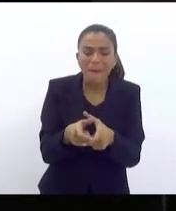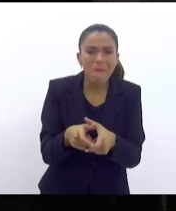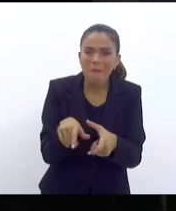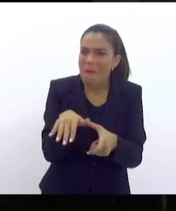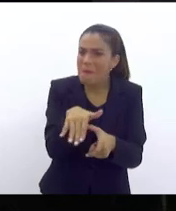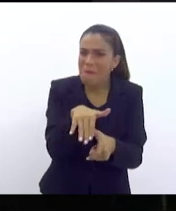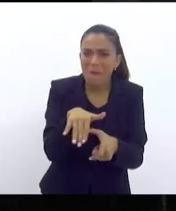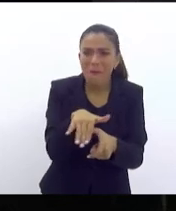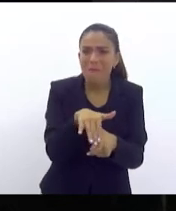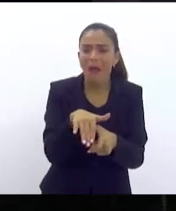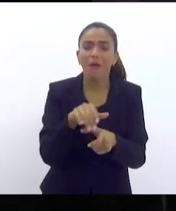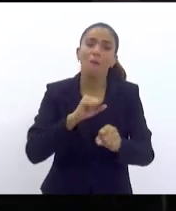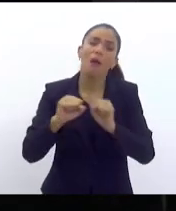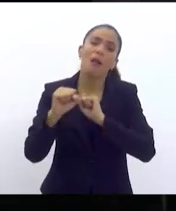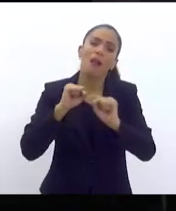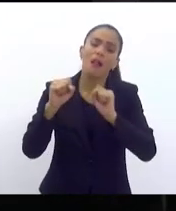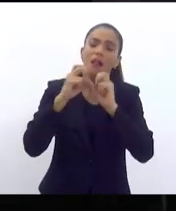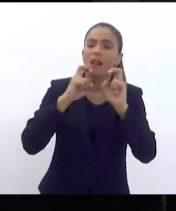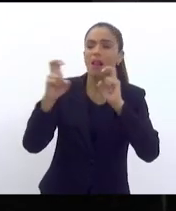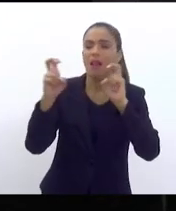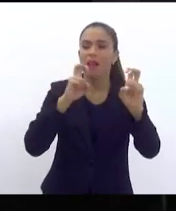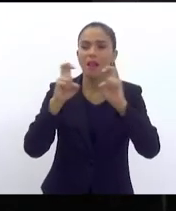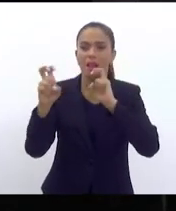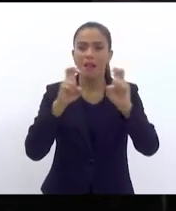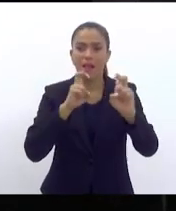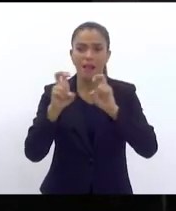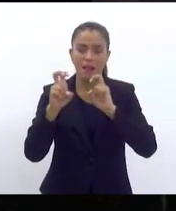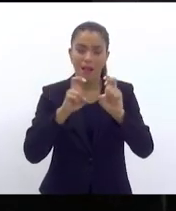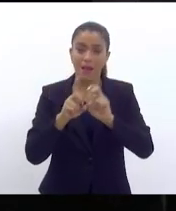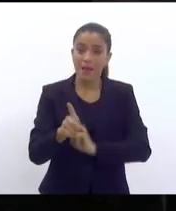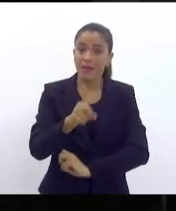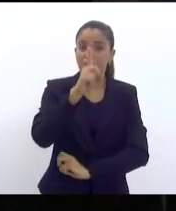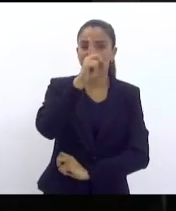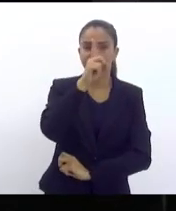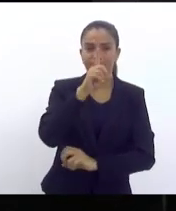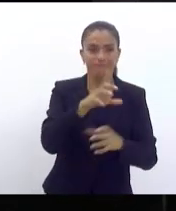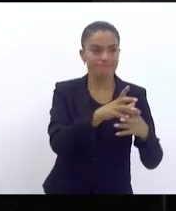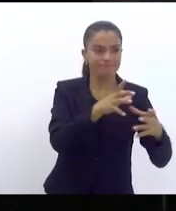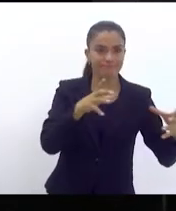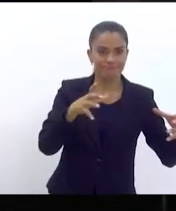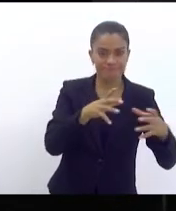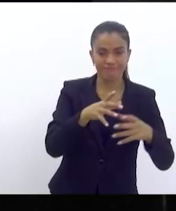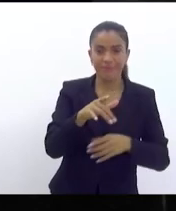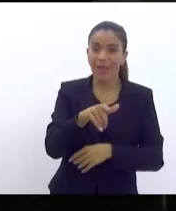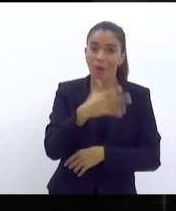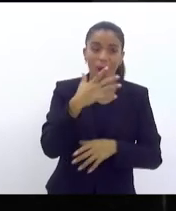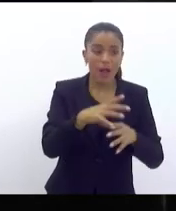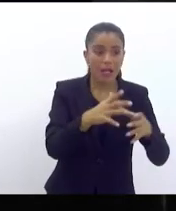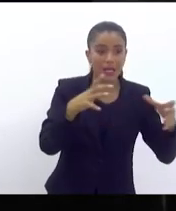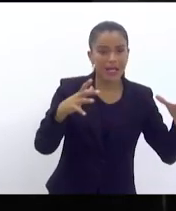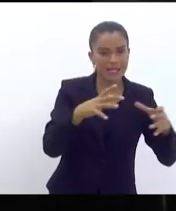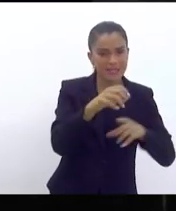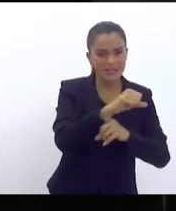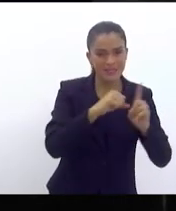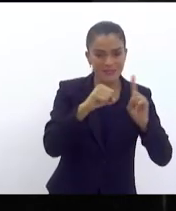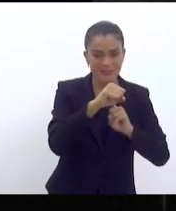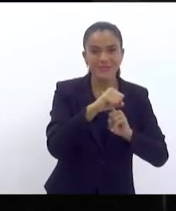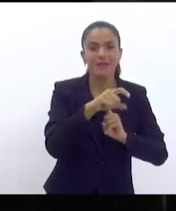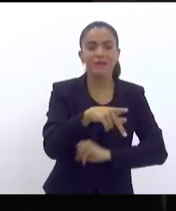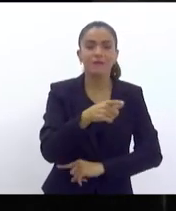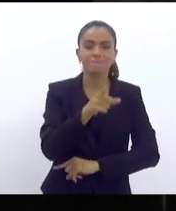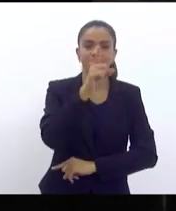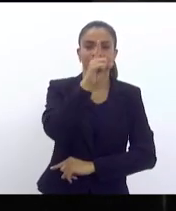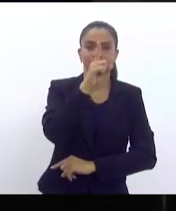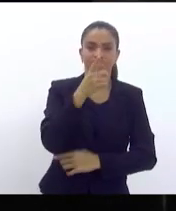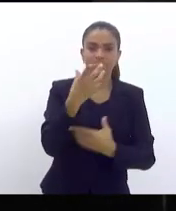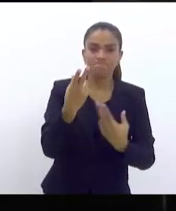pequena minoria barulhenta e escala uma grande maioria ele faz com que uma grande maioria da sociedade fique